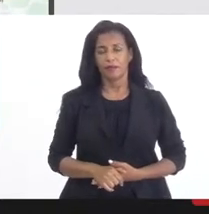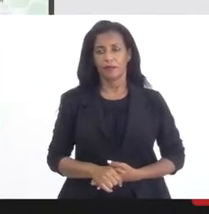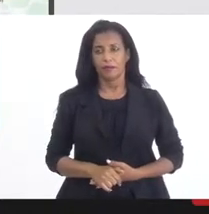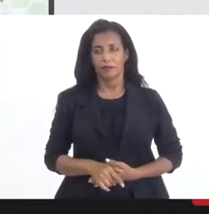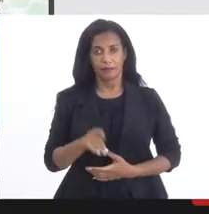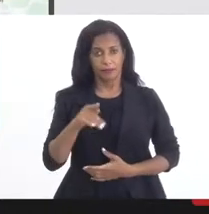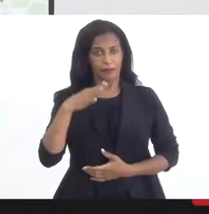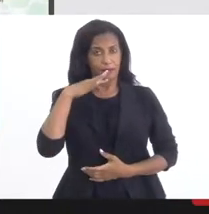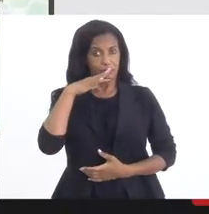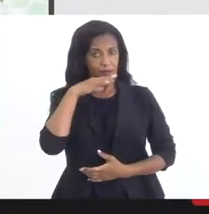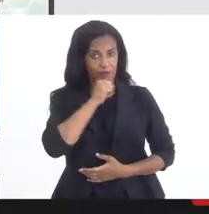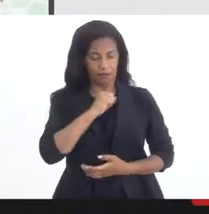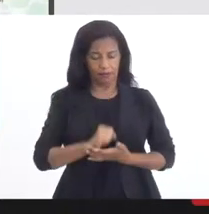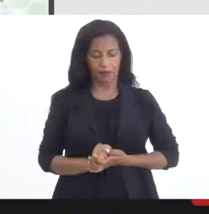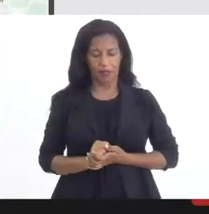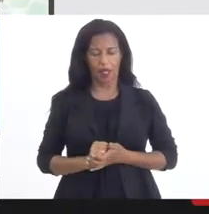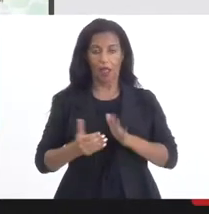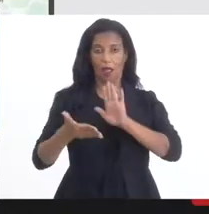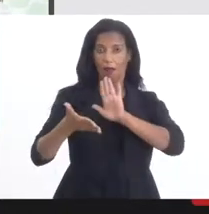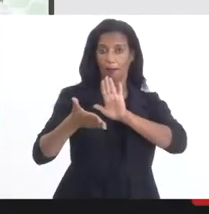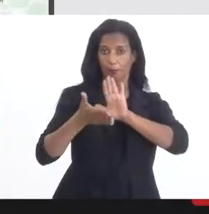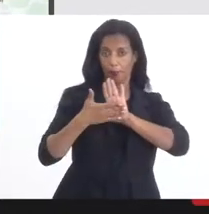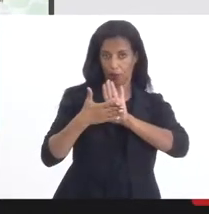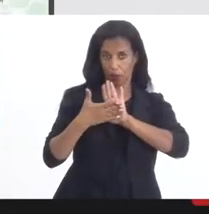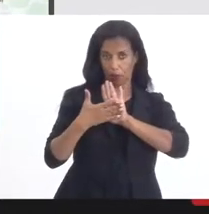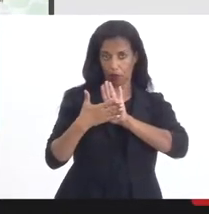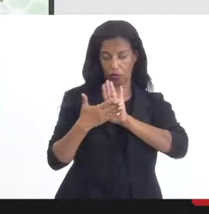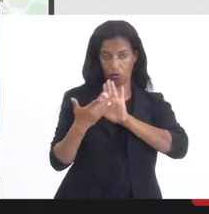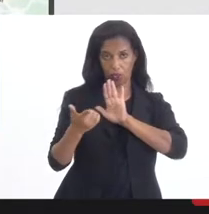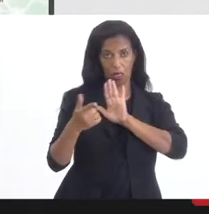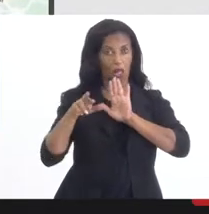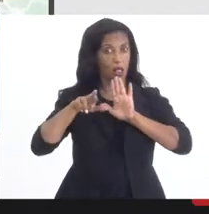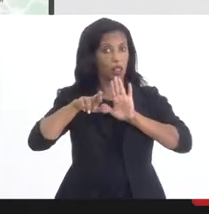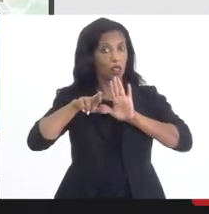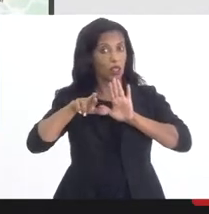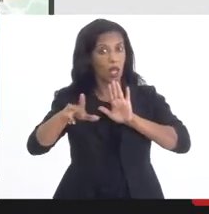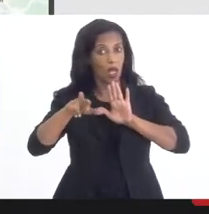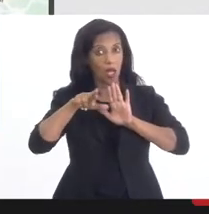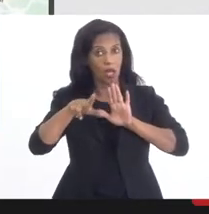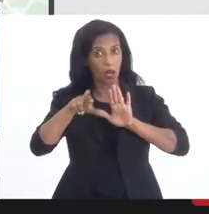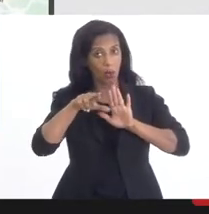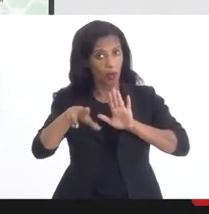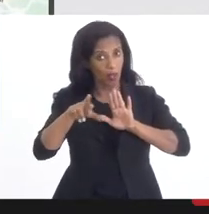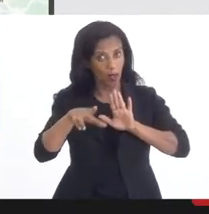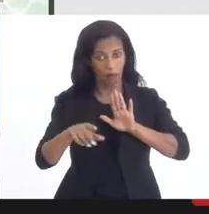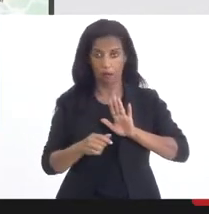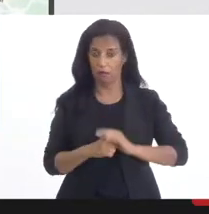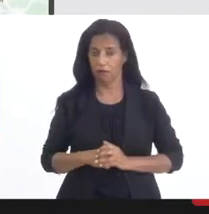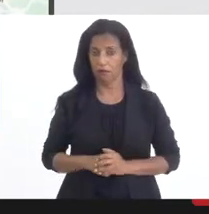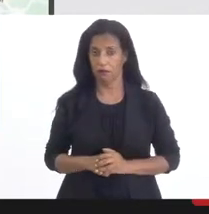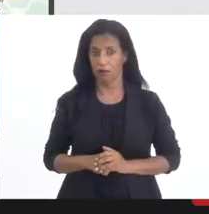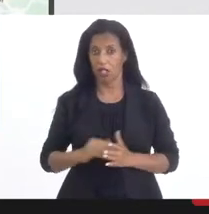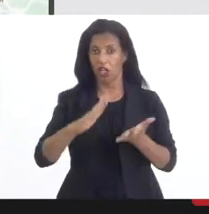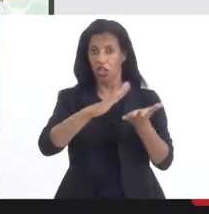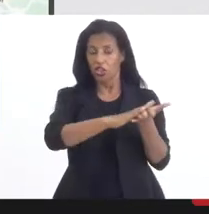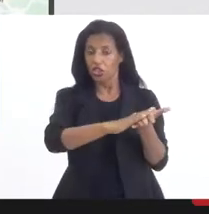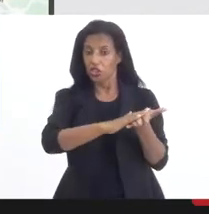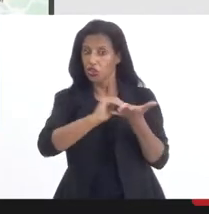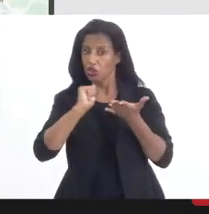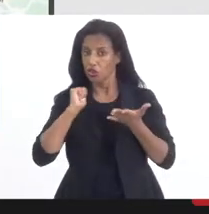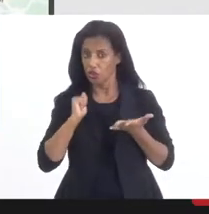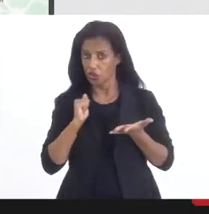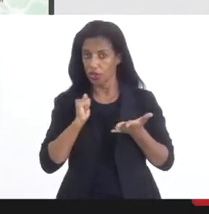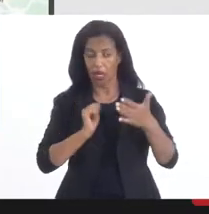Percebam, a proposta aqui colocada não é, e eu vou repetir, tirar